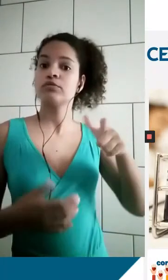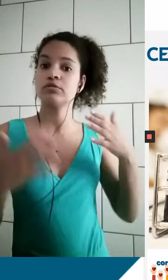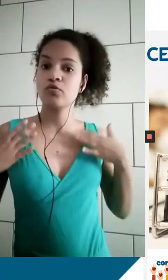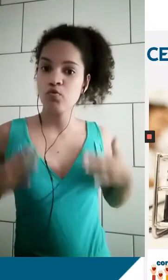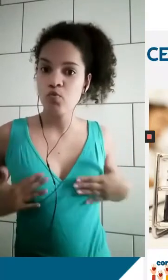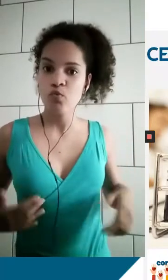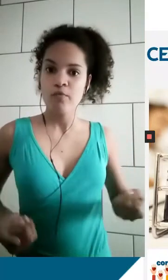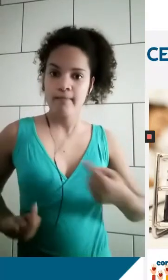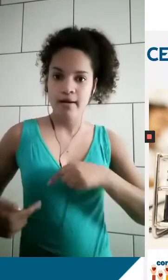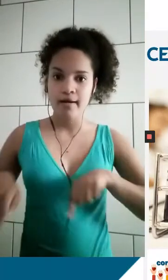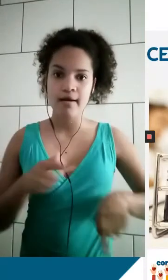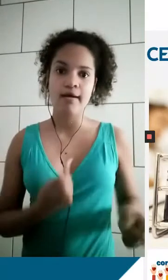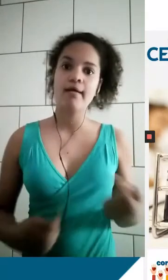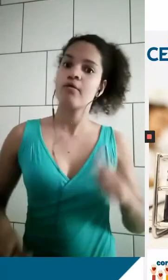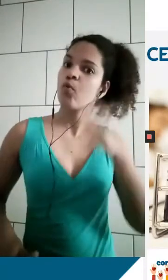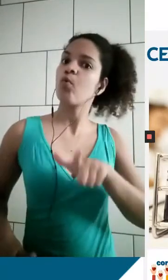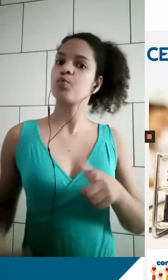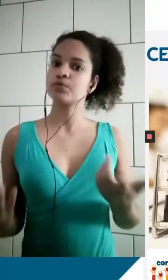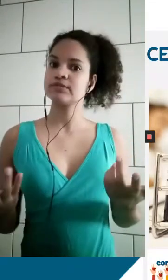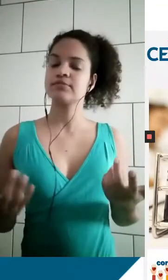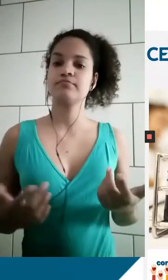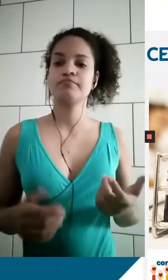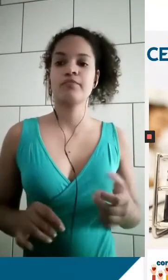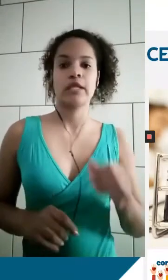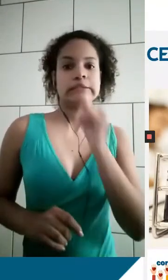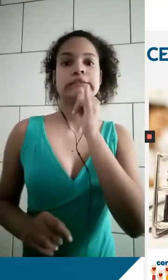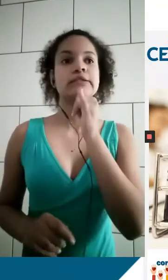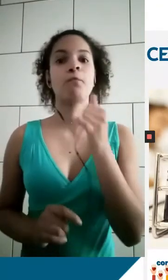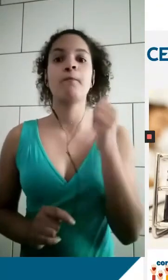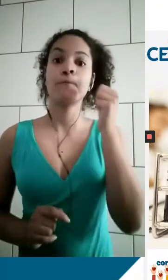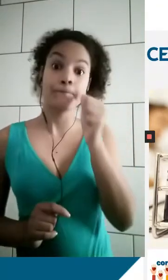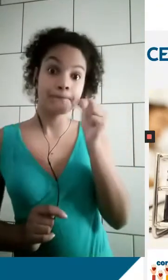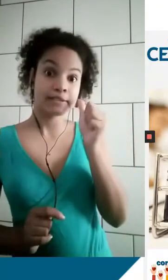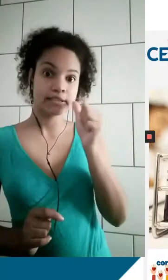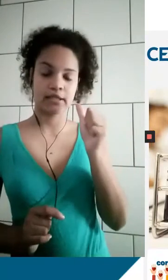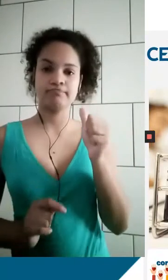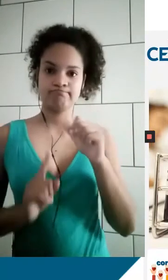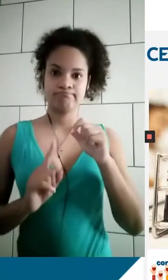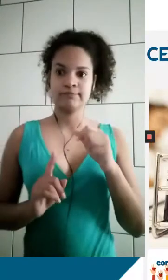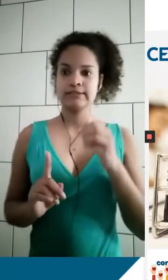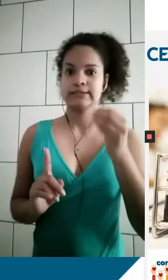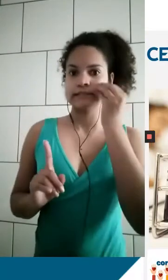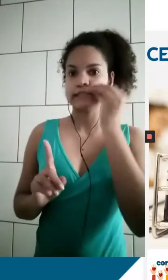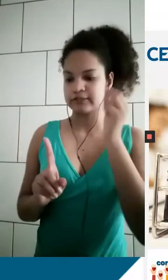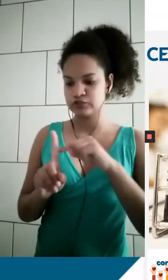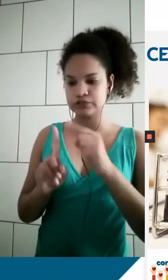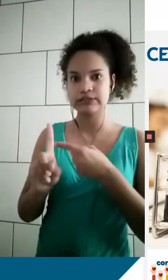funcionamento corporal, do organismo. Quando alguma menina ou mulher faz um teste de